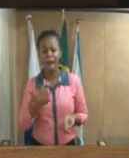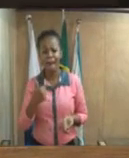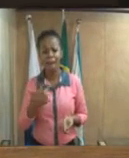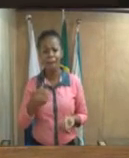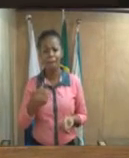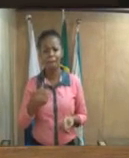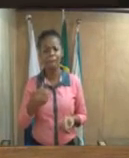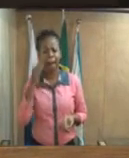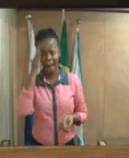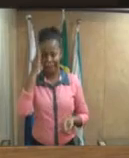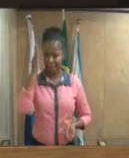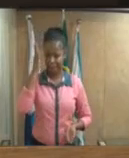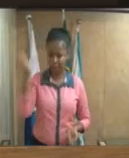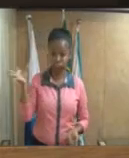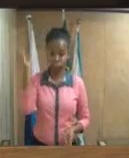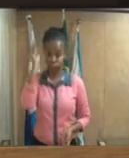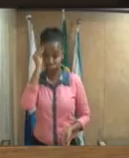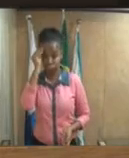particularmente